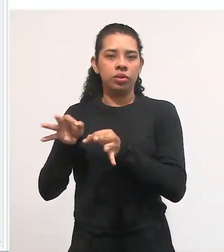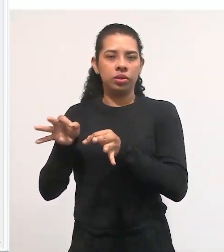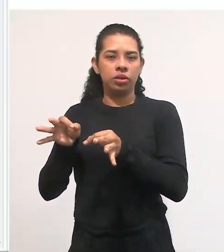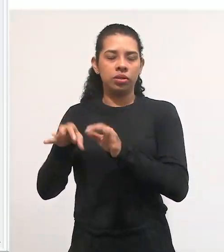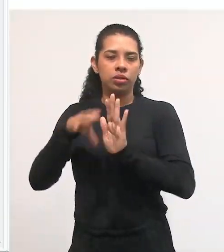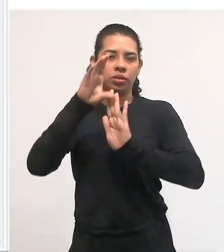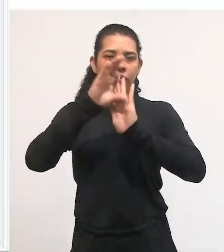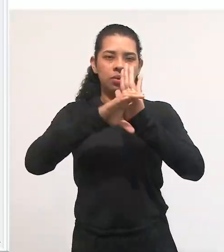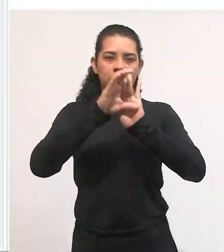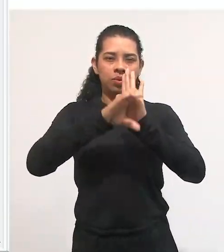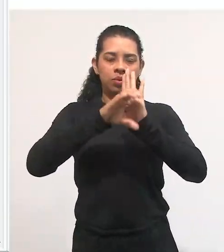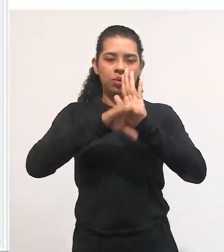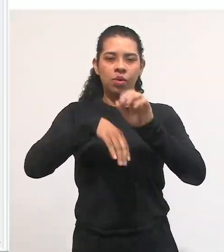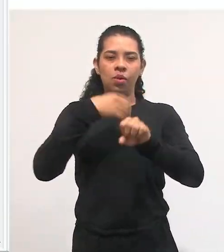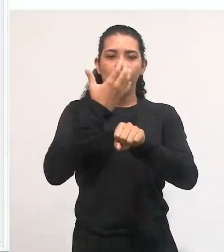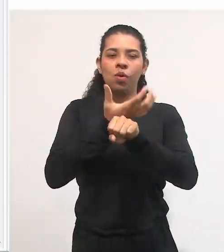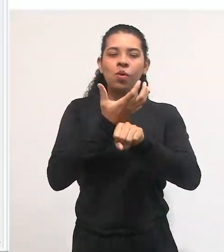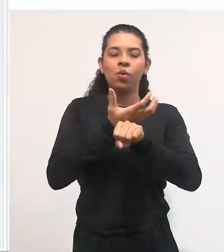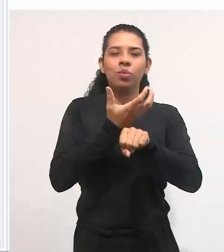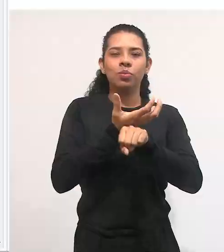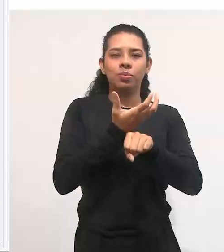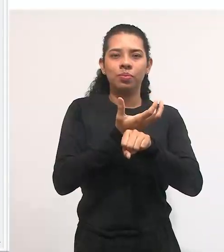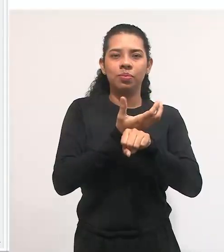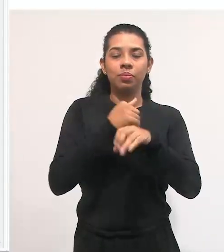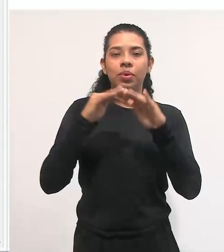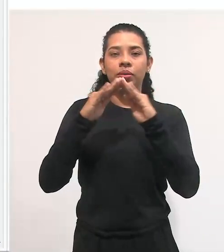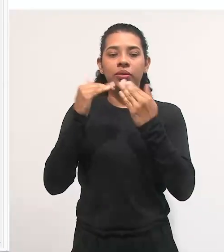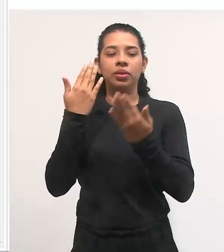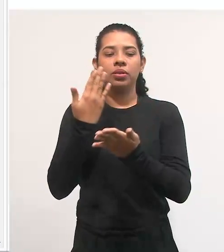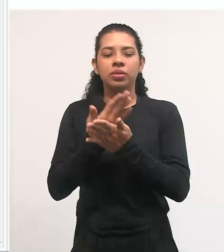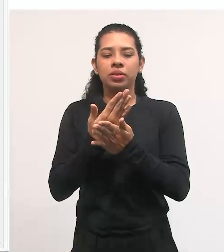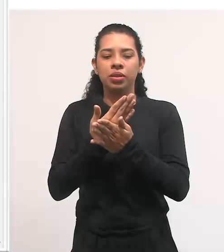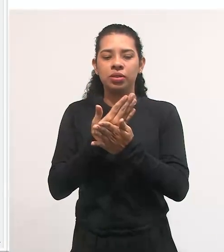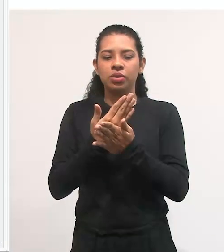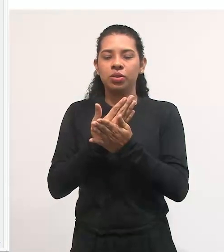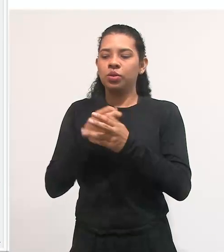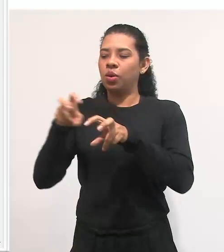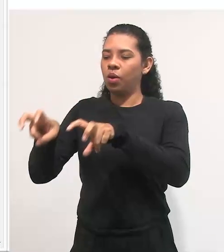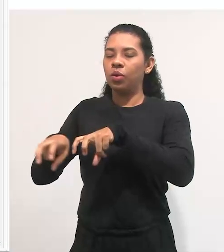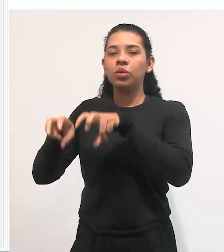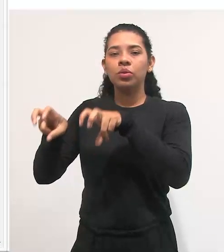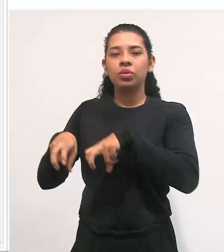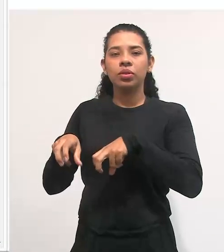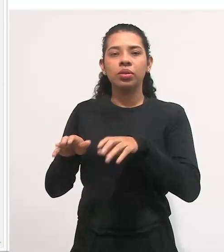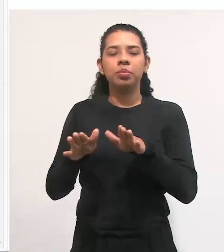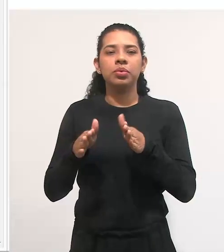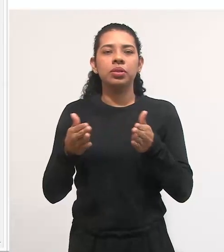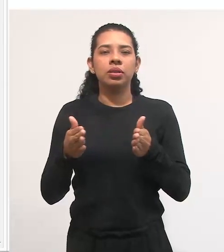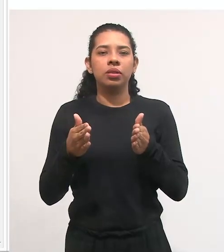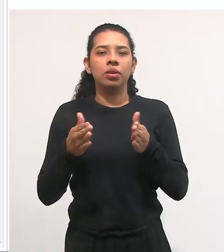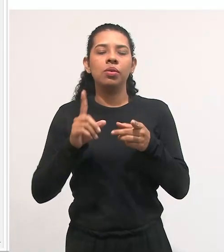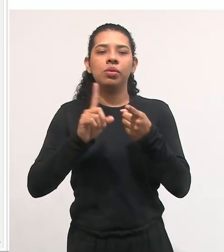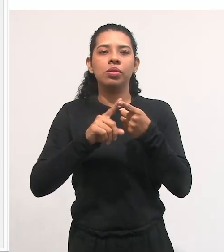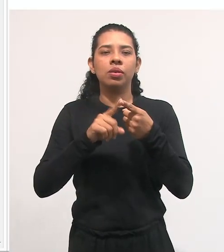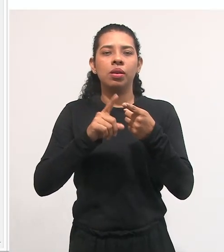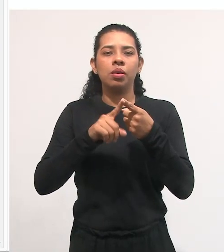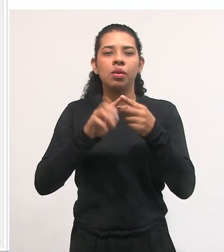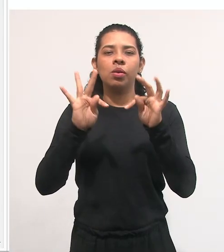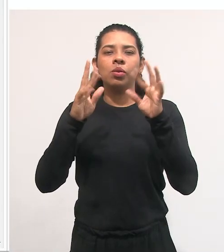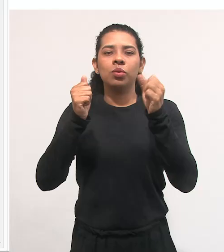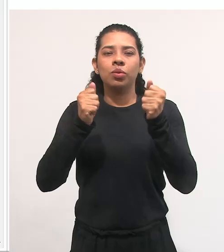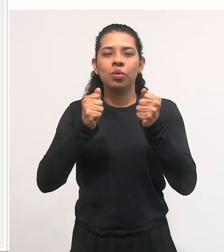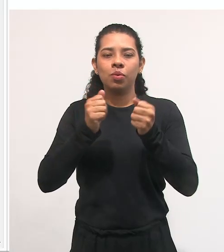do currículo dedicada às escolas do campo. Então, esses são itens que